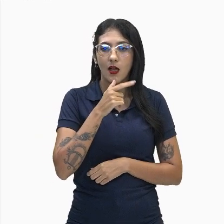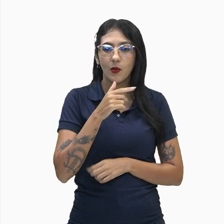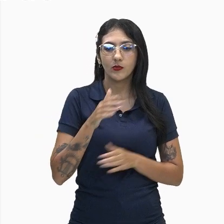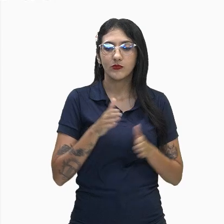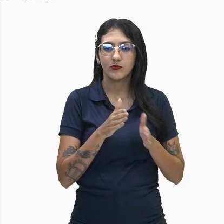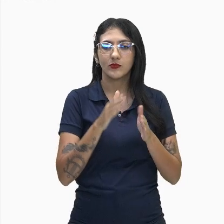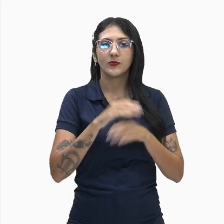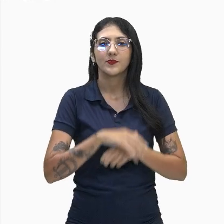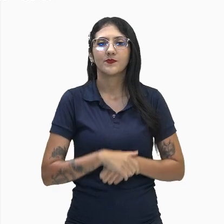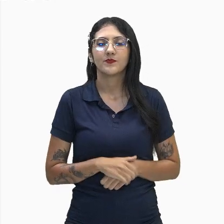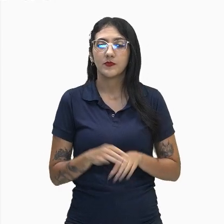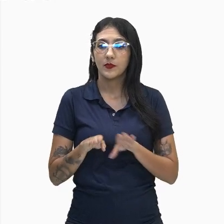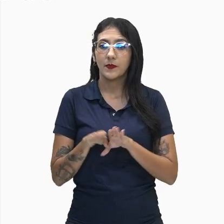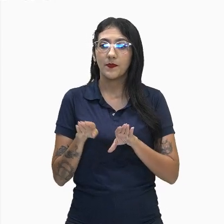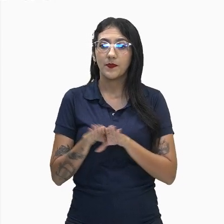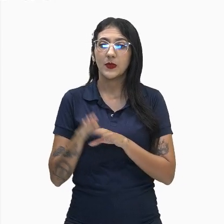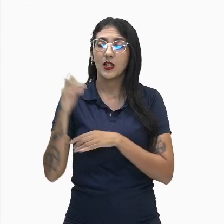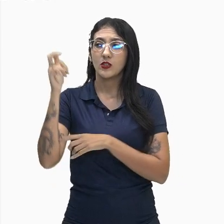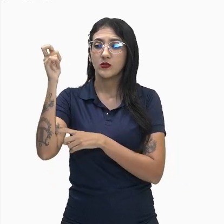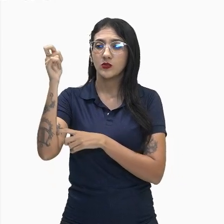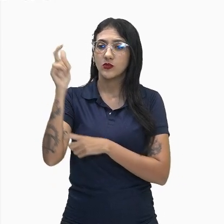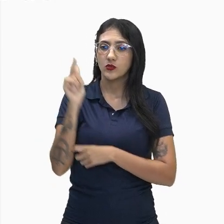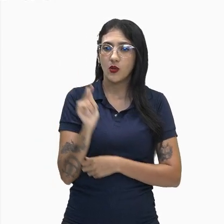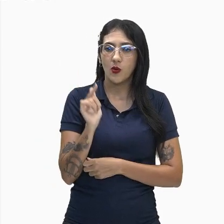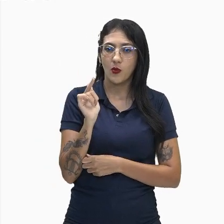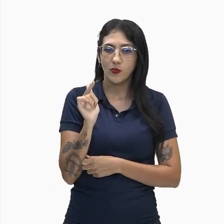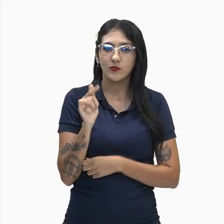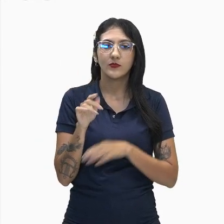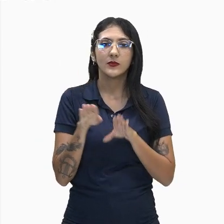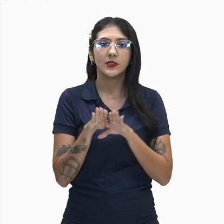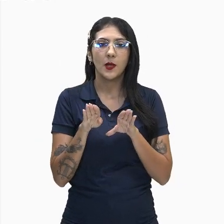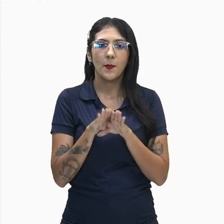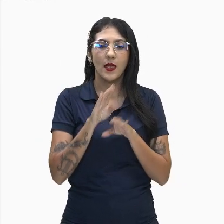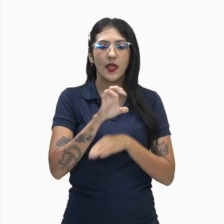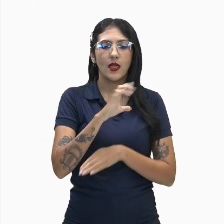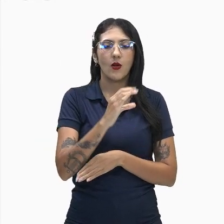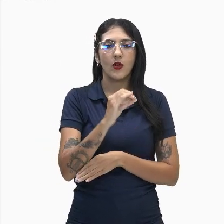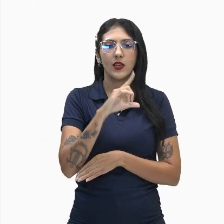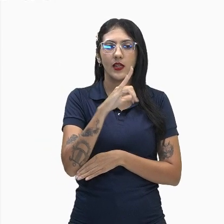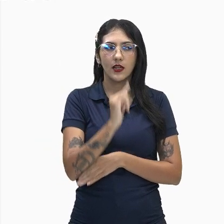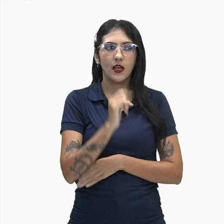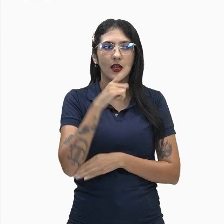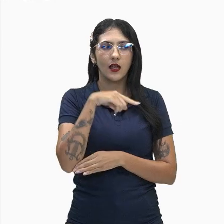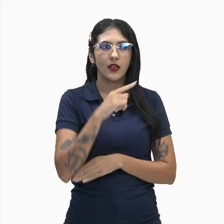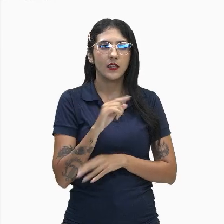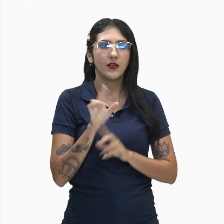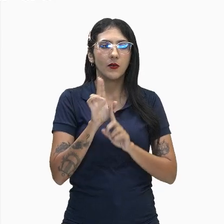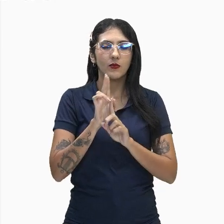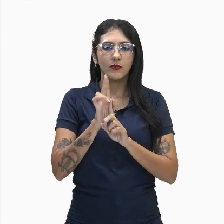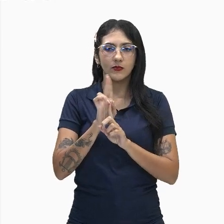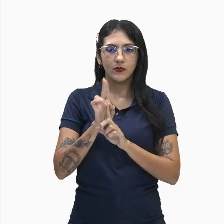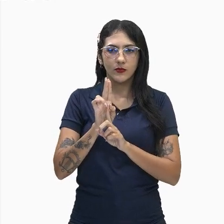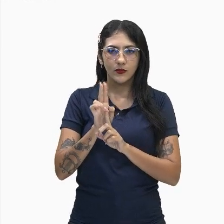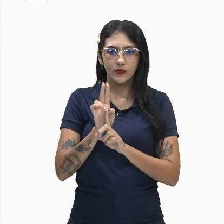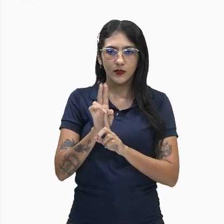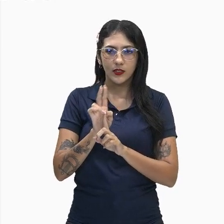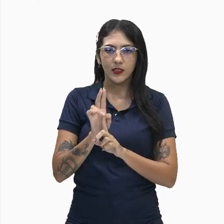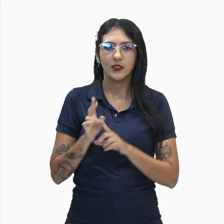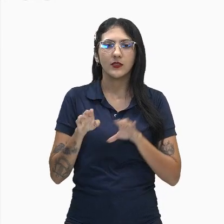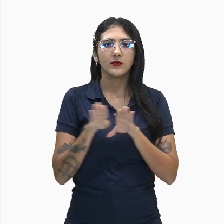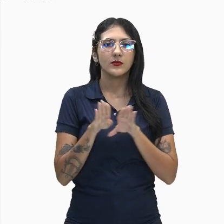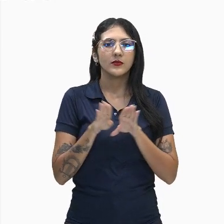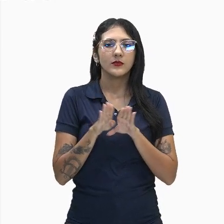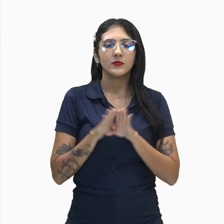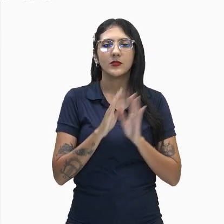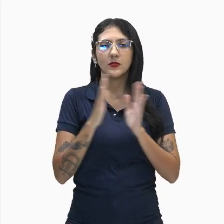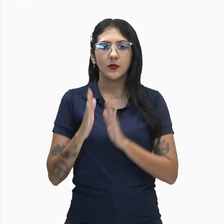a energia solar, que utiliza a energia do sol, a eólica, que utiliza a energia do vento, a biomassa, que utiliza a energia